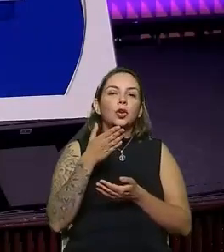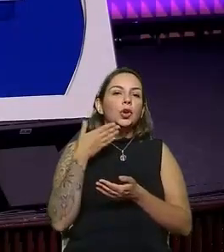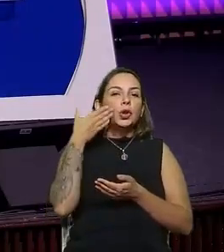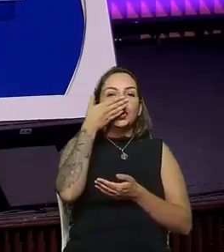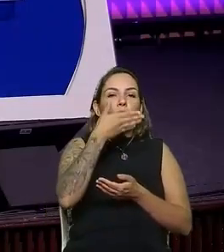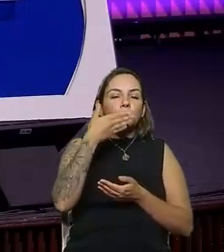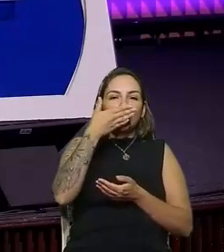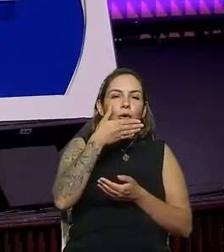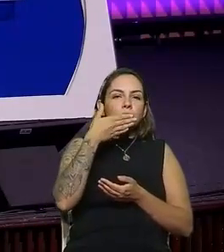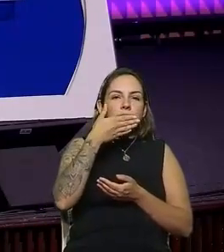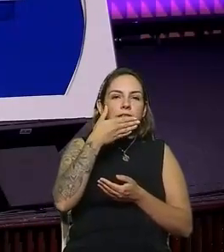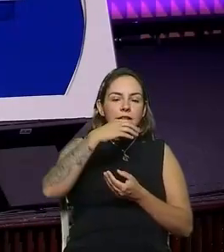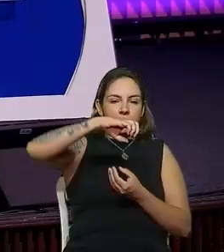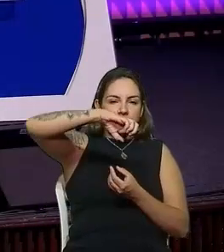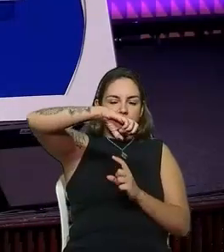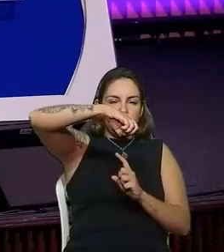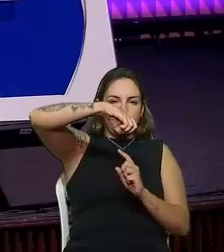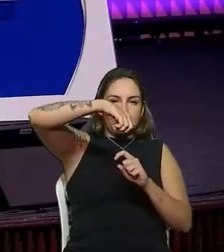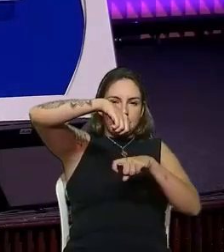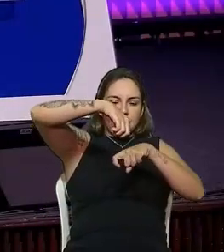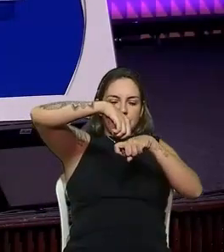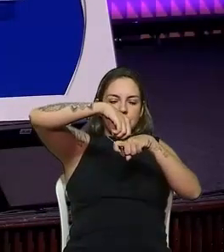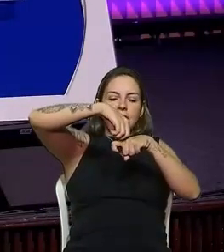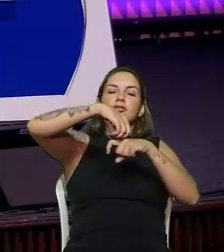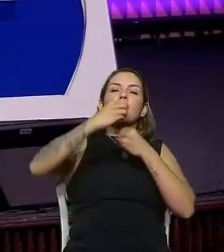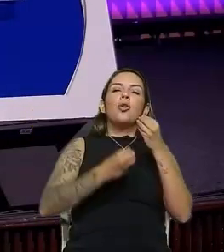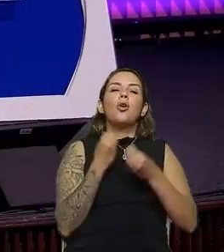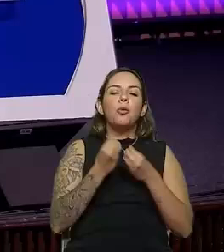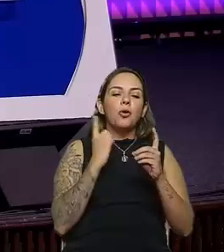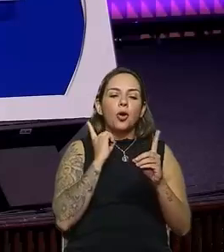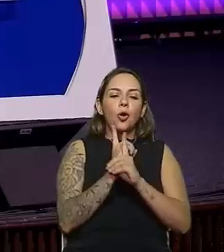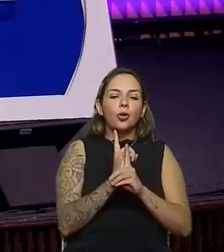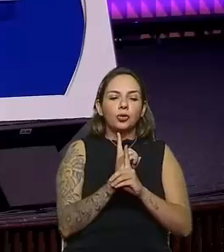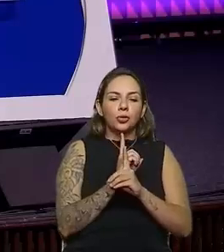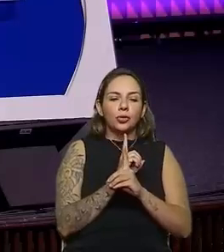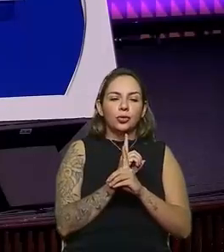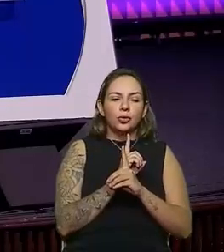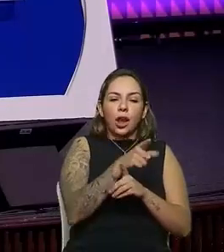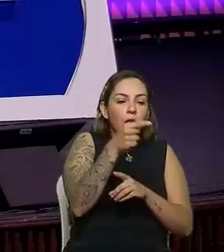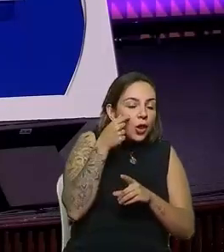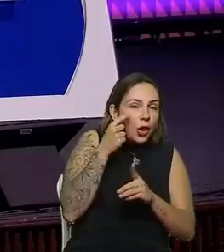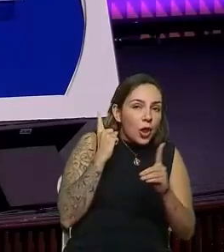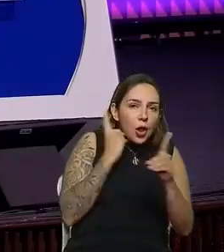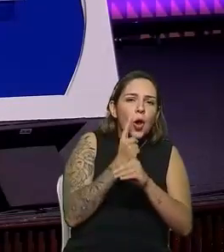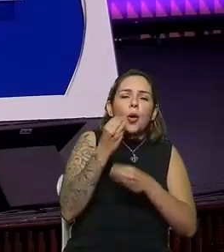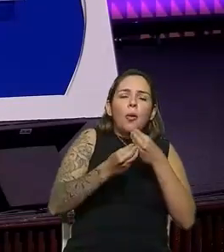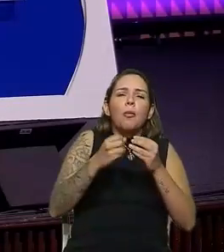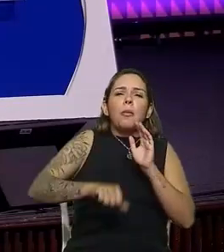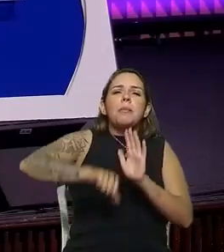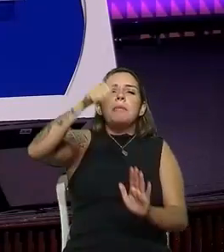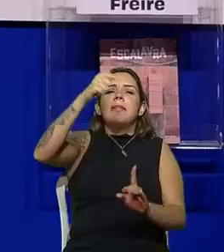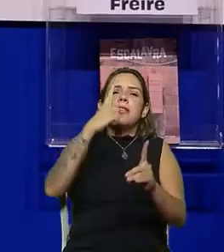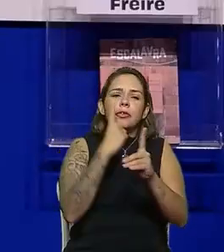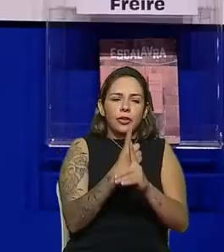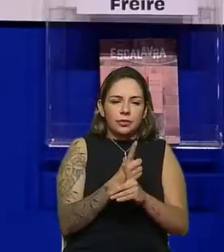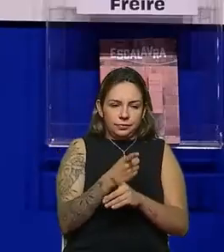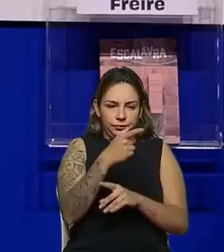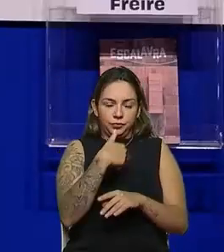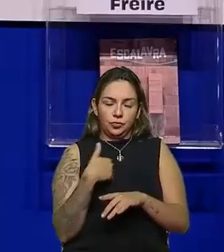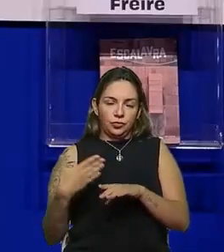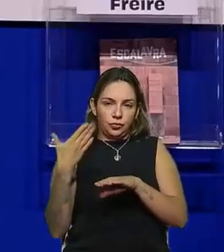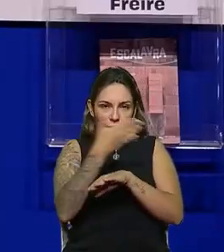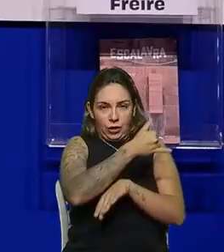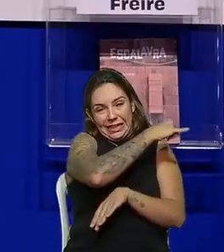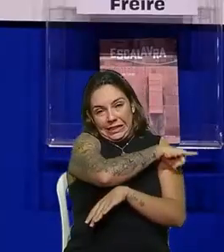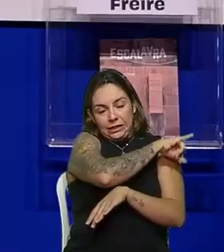caju, o primeiro encontro com ele, eu queria saber como é que foi o primeiro encontro ao vivo, a presença. Eu fui